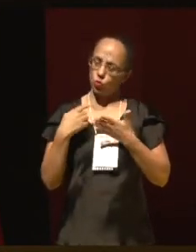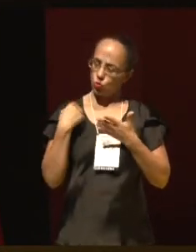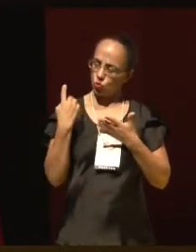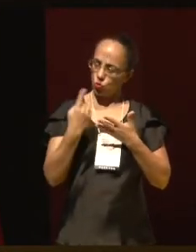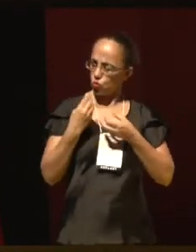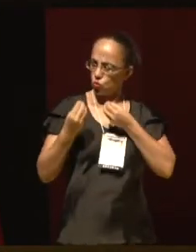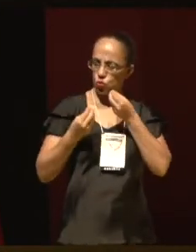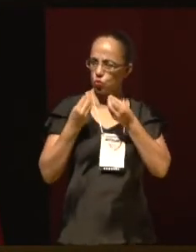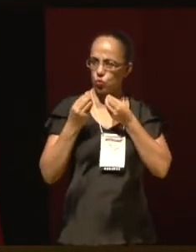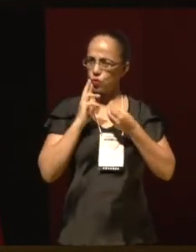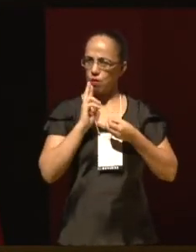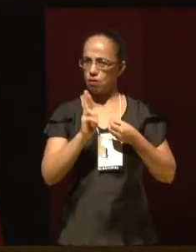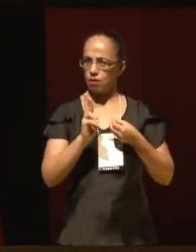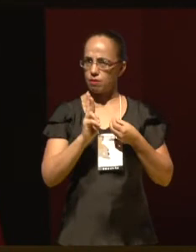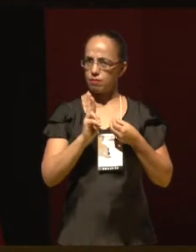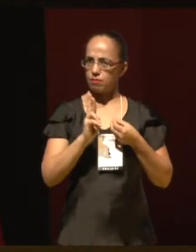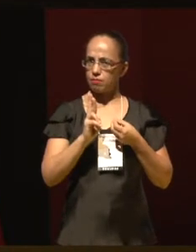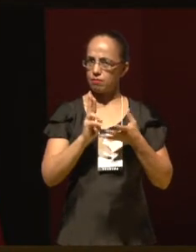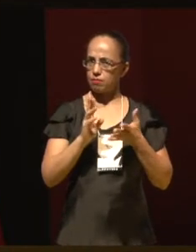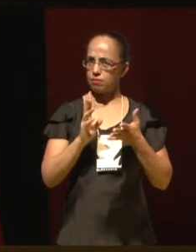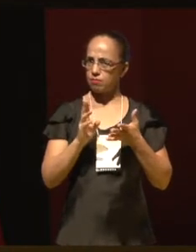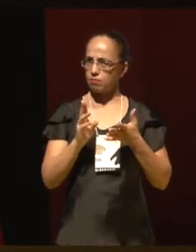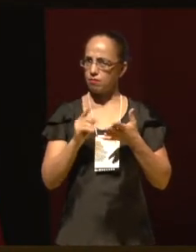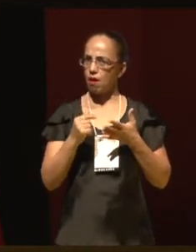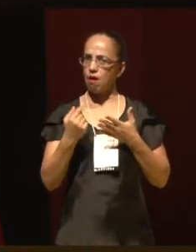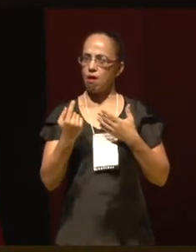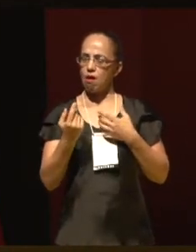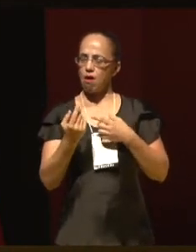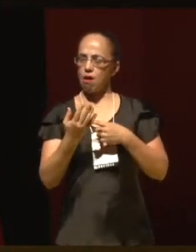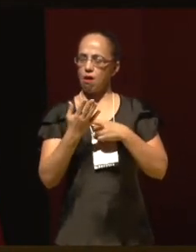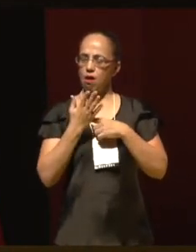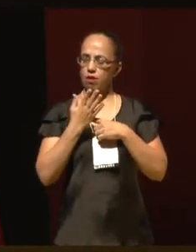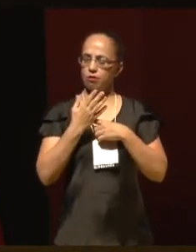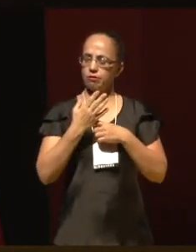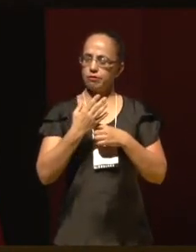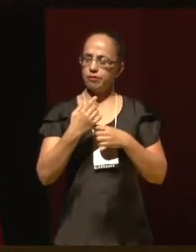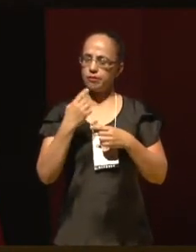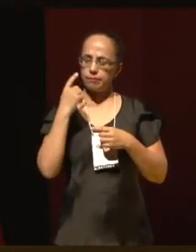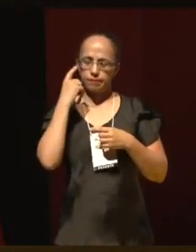reagimos, eles ajudam a ter um sentimento.